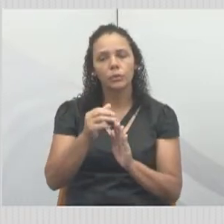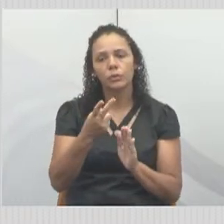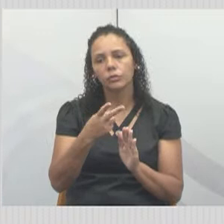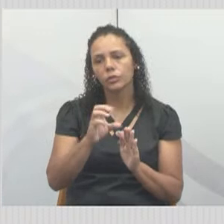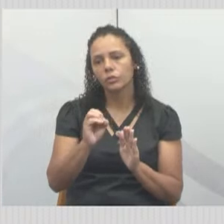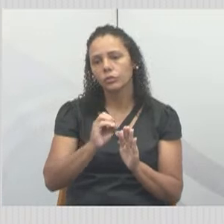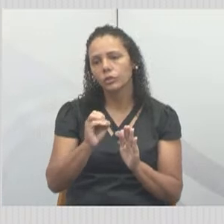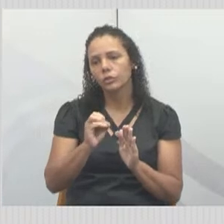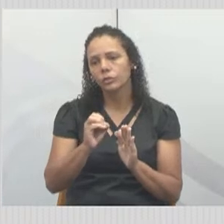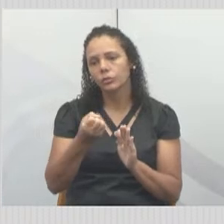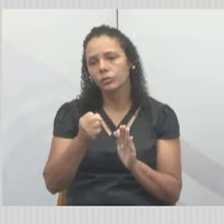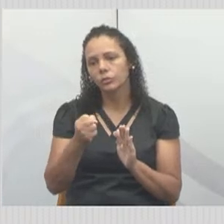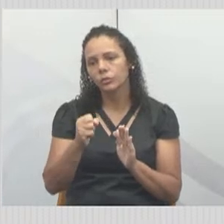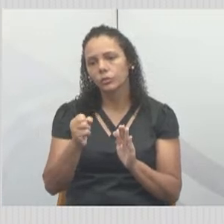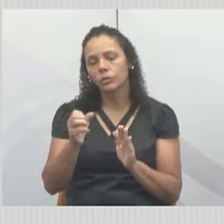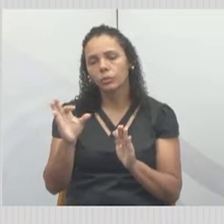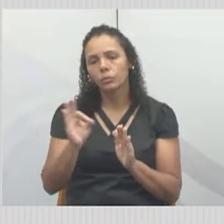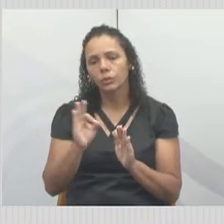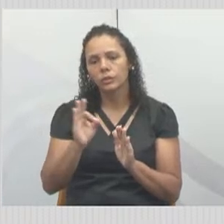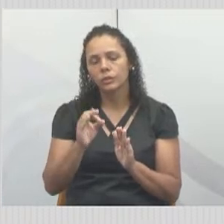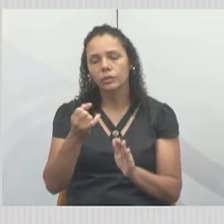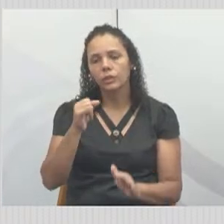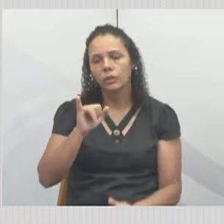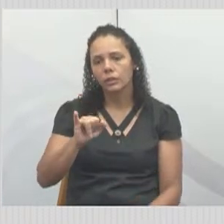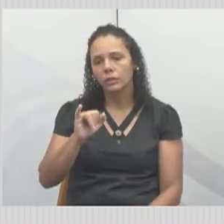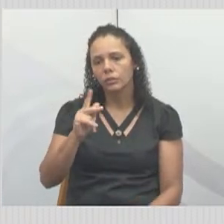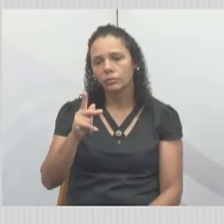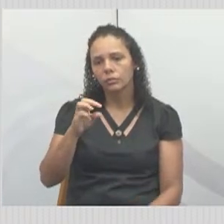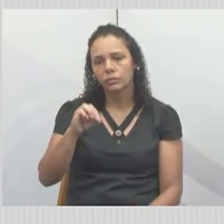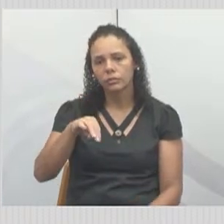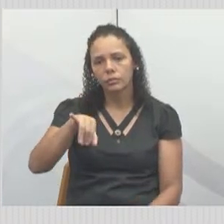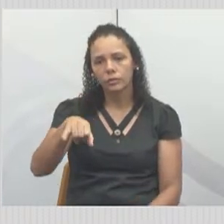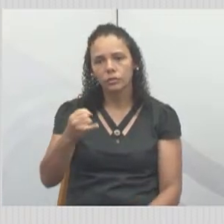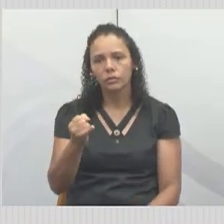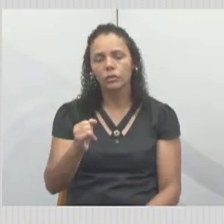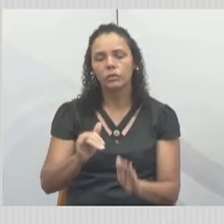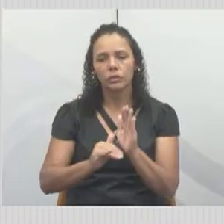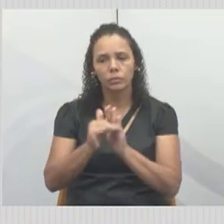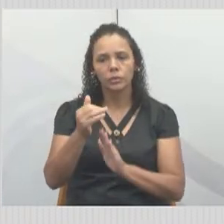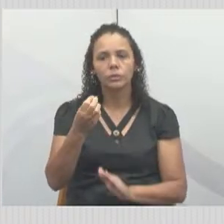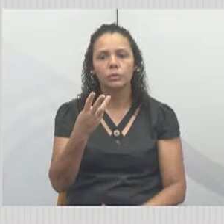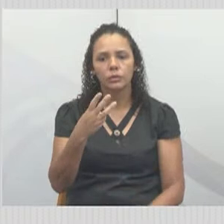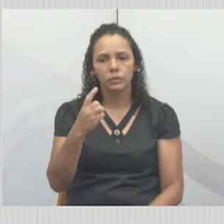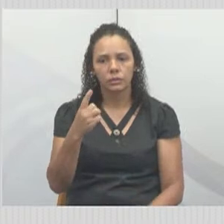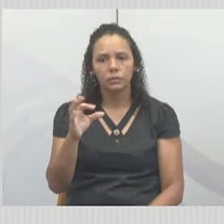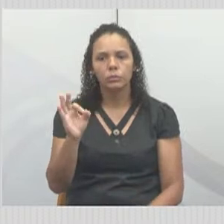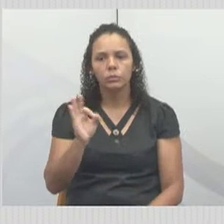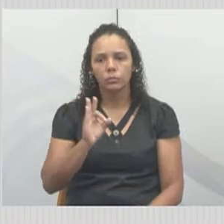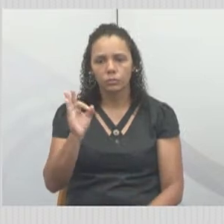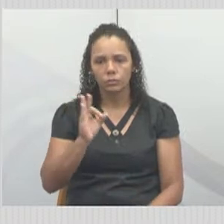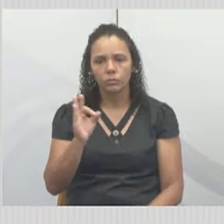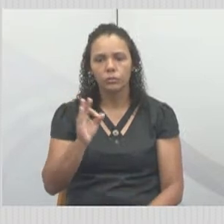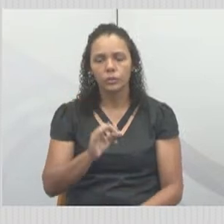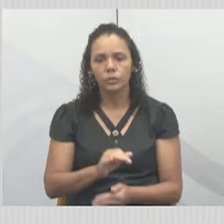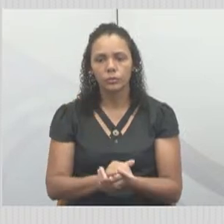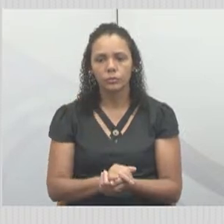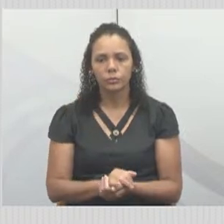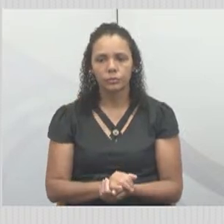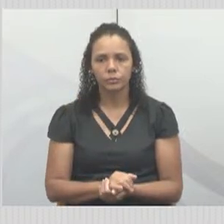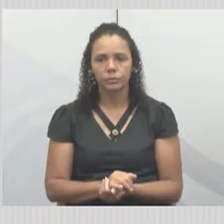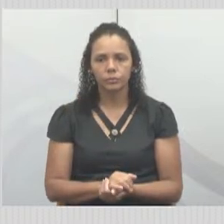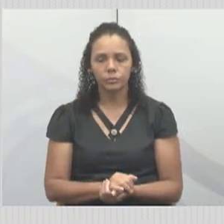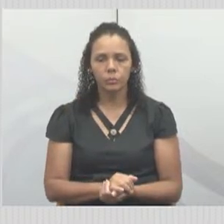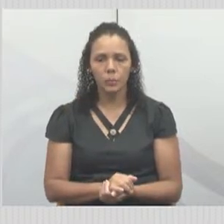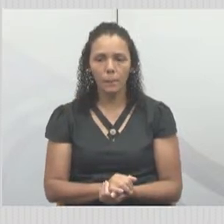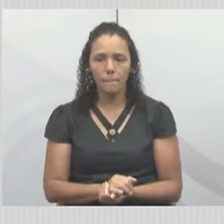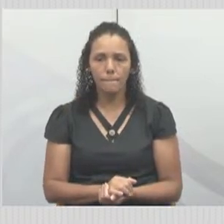900, 28%. IPMJ saindo de 129 milhões para 221, 169, desculpa.